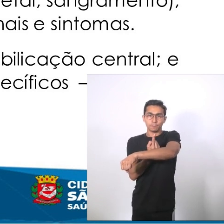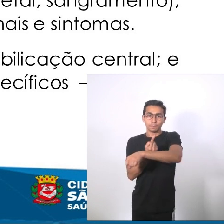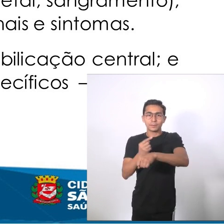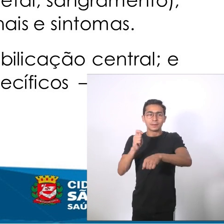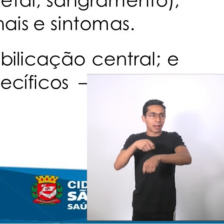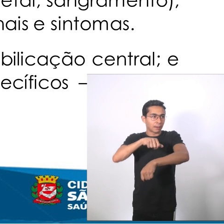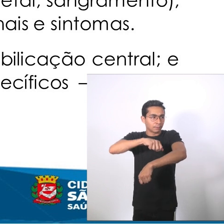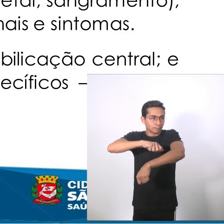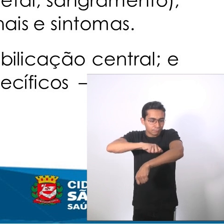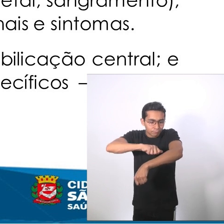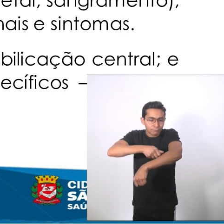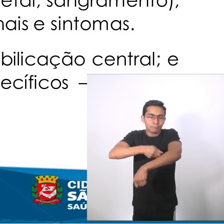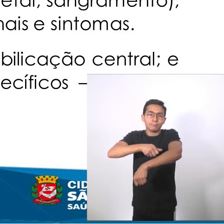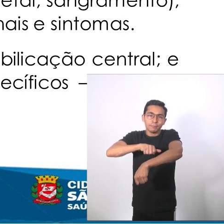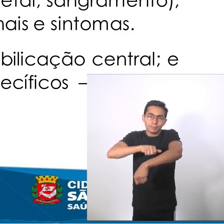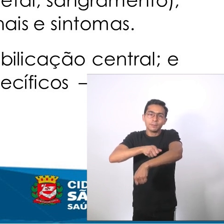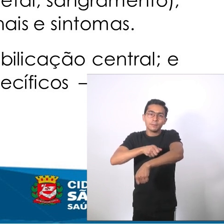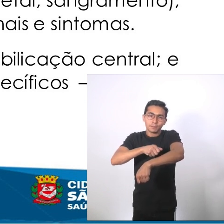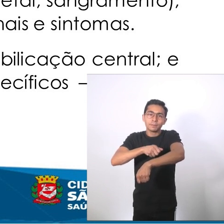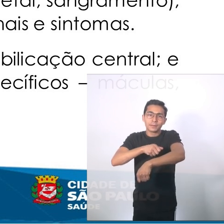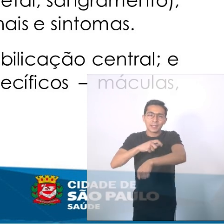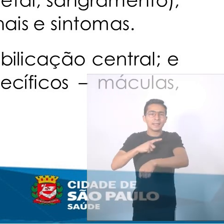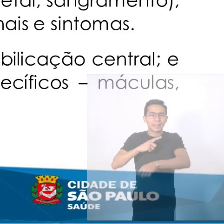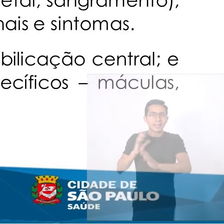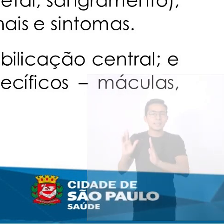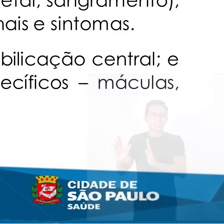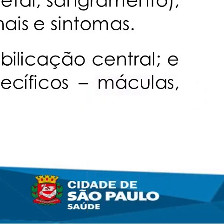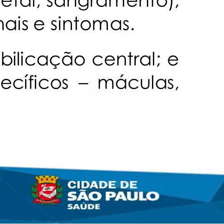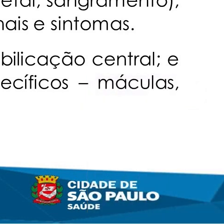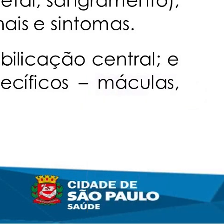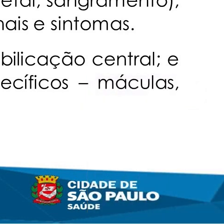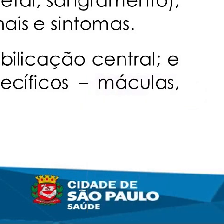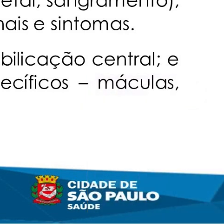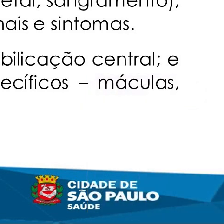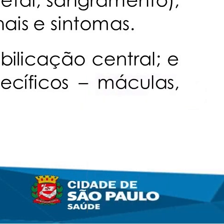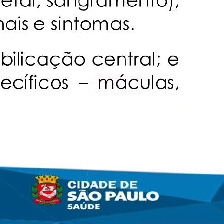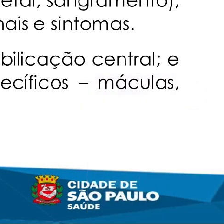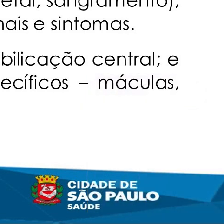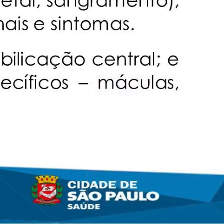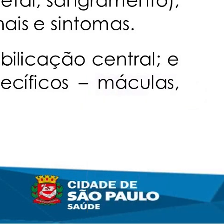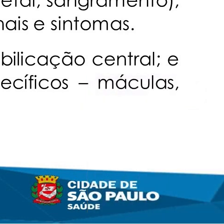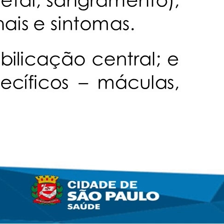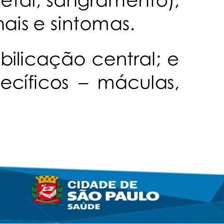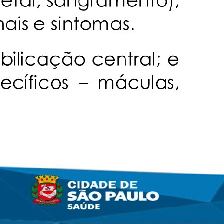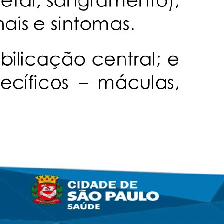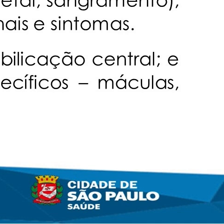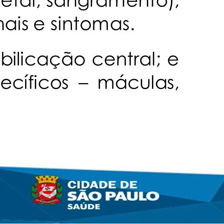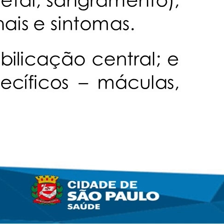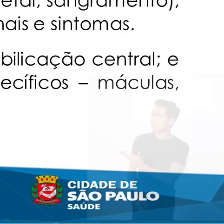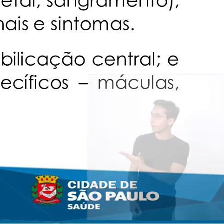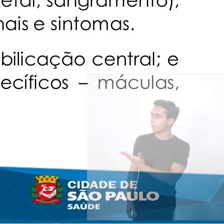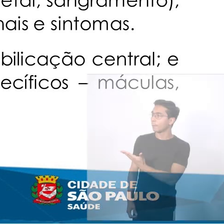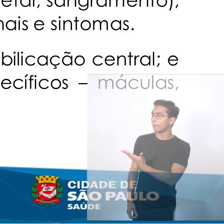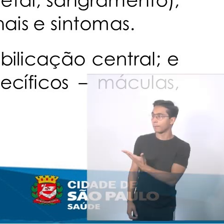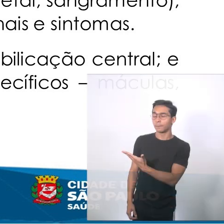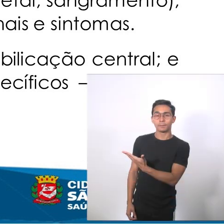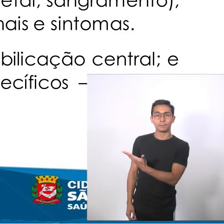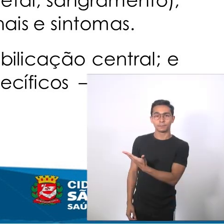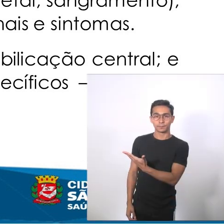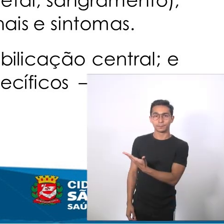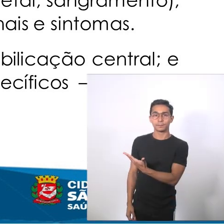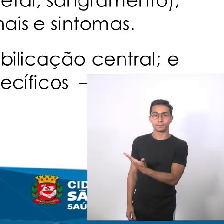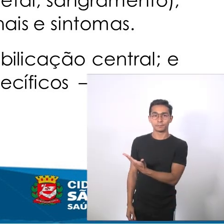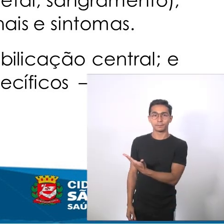estágios sequenciais muito específicos, como pápulas, máculas, pápulas, vesículas, pústulas e